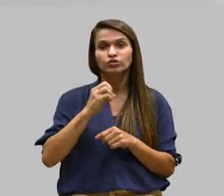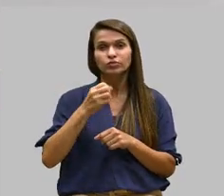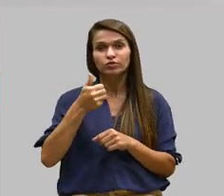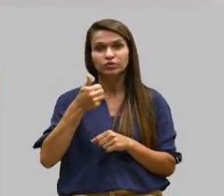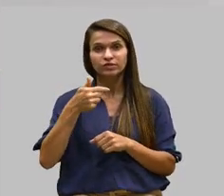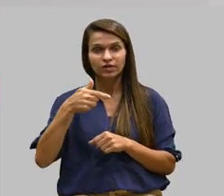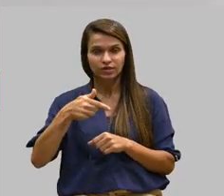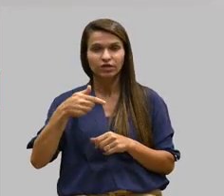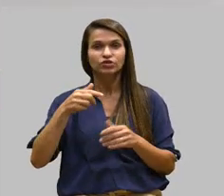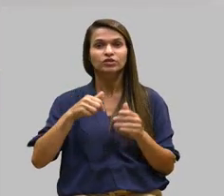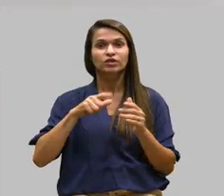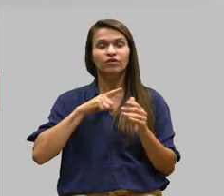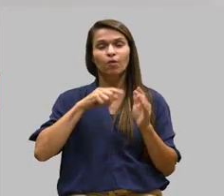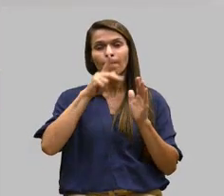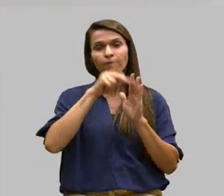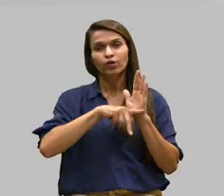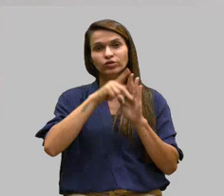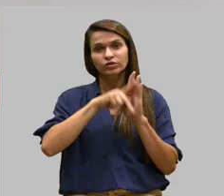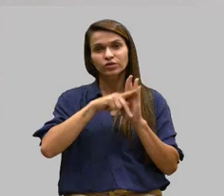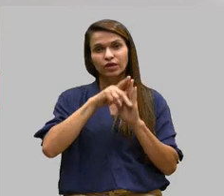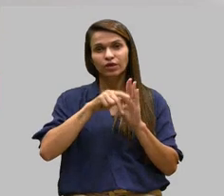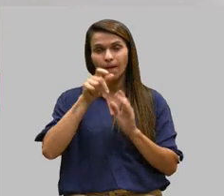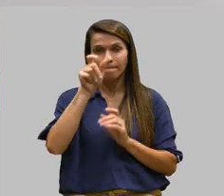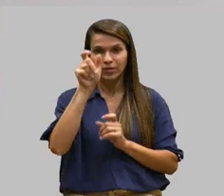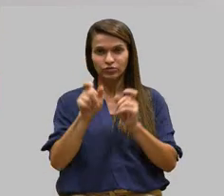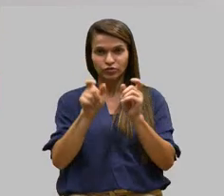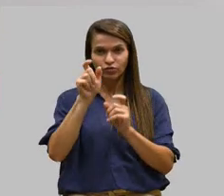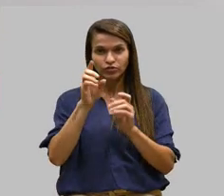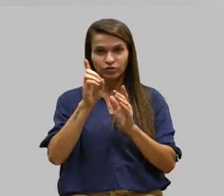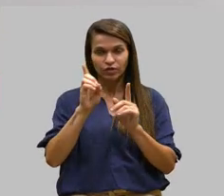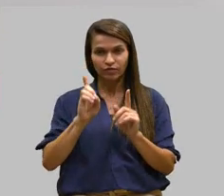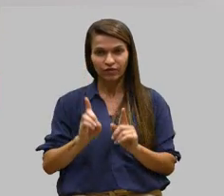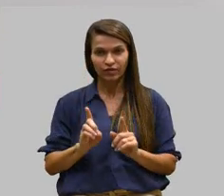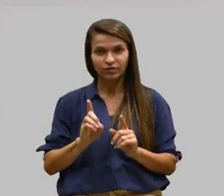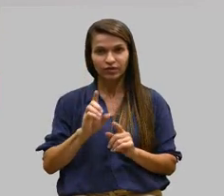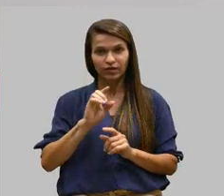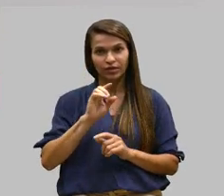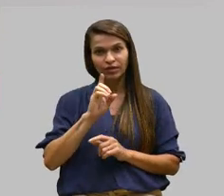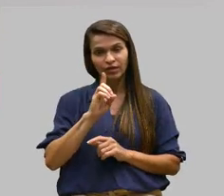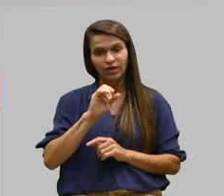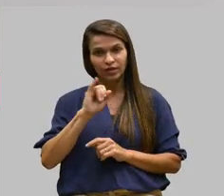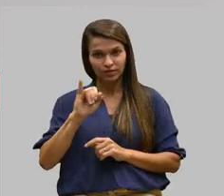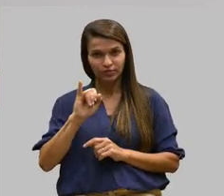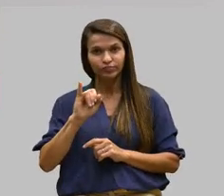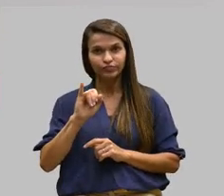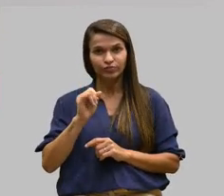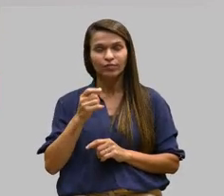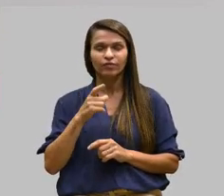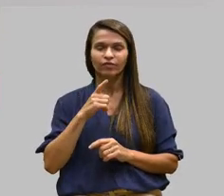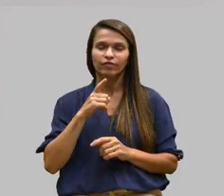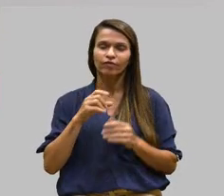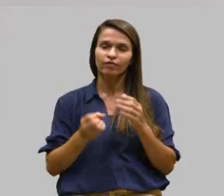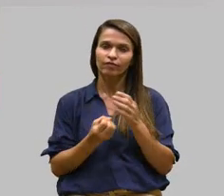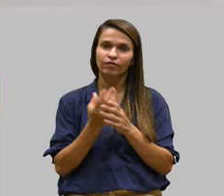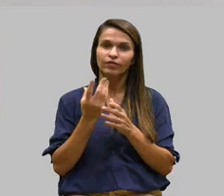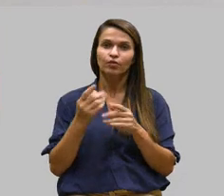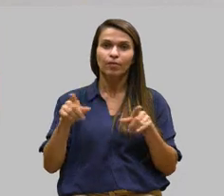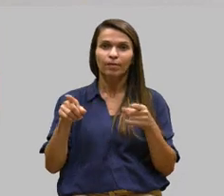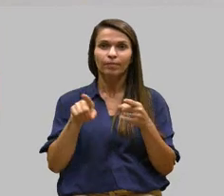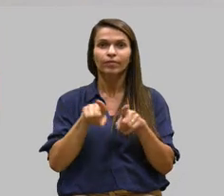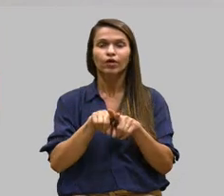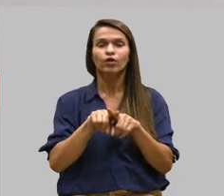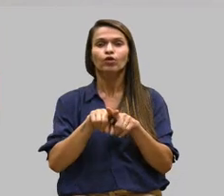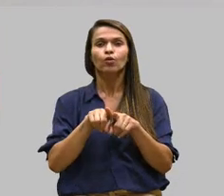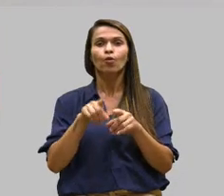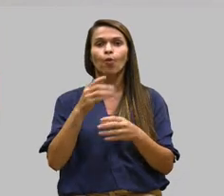projeto pelo PRONATEC que é para pessoas com deficientes intelectuais a gente fez uma parceria foi criada esse projeto concurso